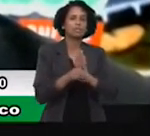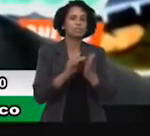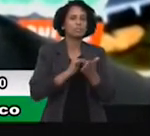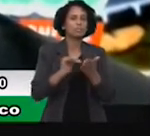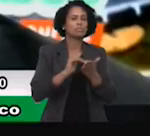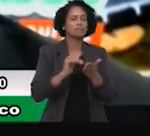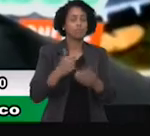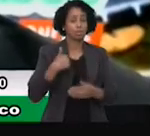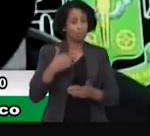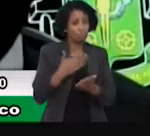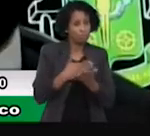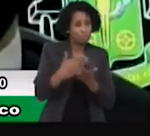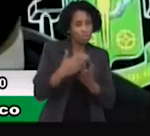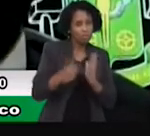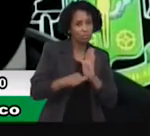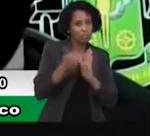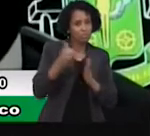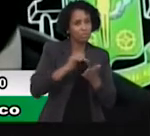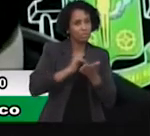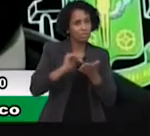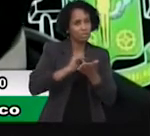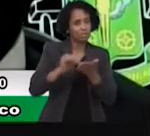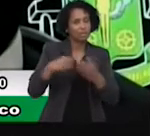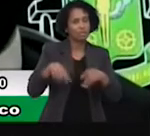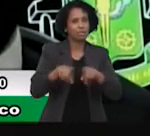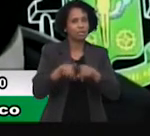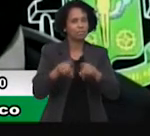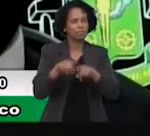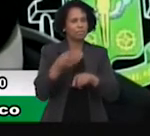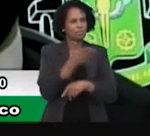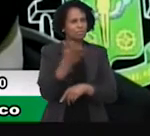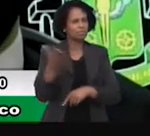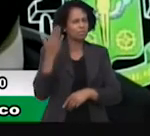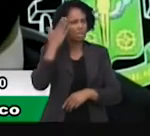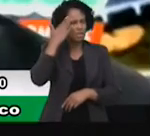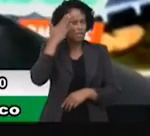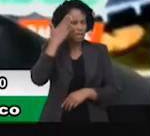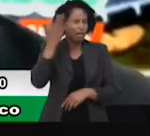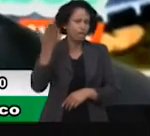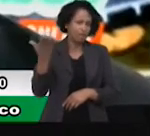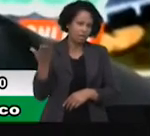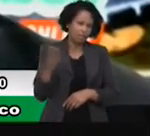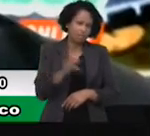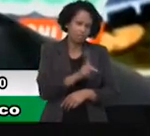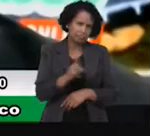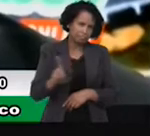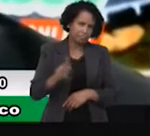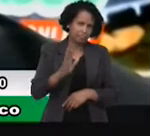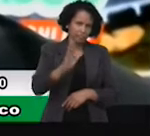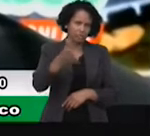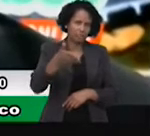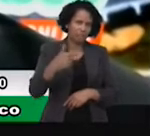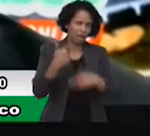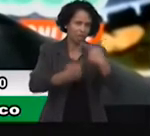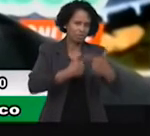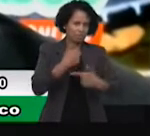lado, que é de uma honra mesmo. A gente sabe que Vossa Excelência tem um trabalho, tendo muitos anos aí, dedicação, de